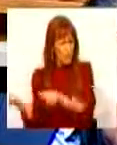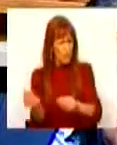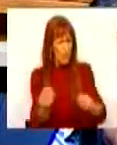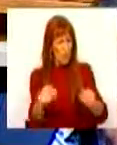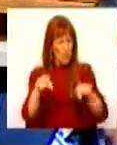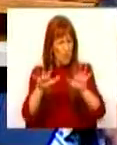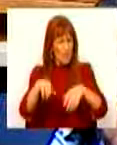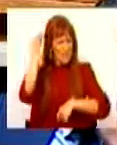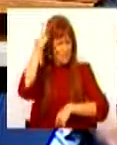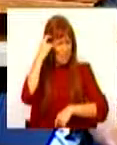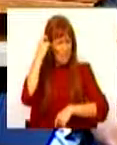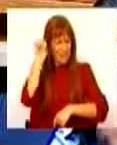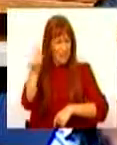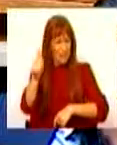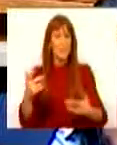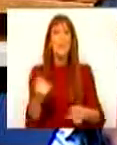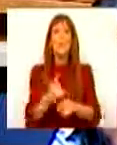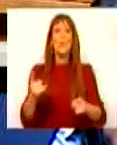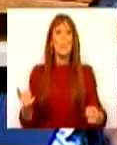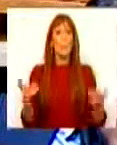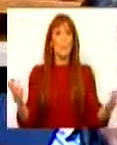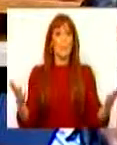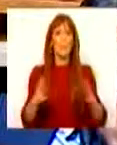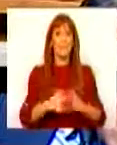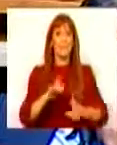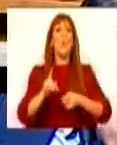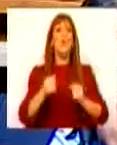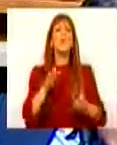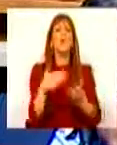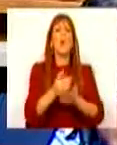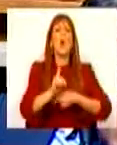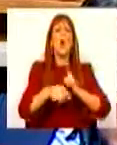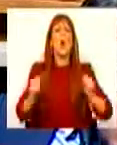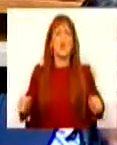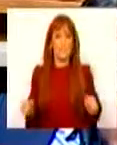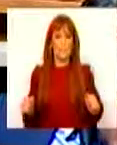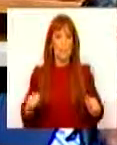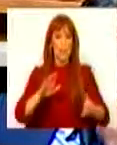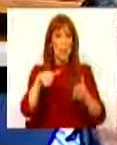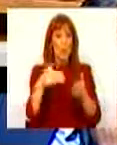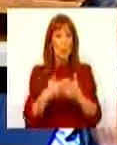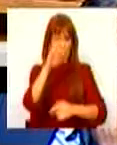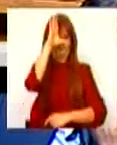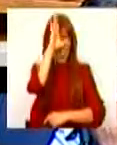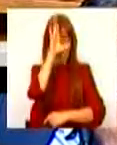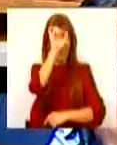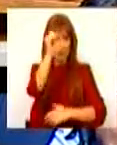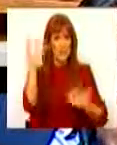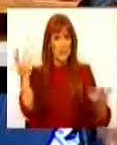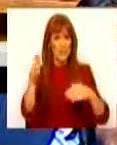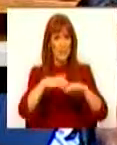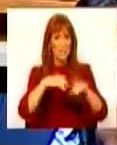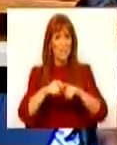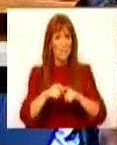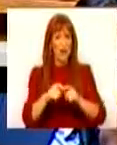hoje à Assembleia da República. Porque o que é que propõem? Propõem que o Governo faça